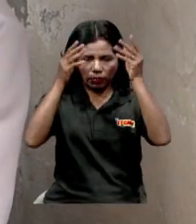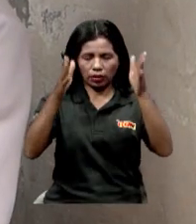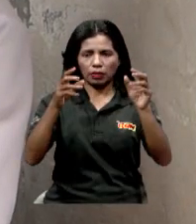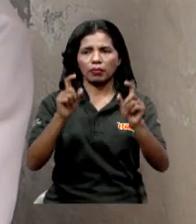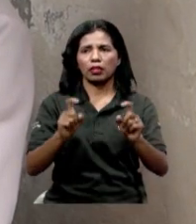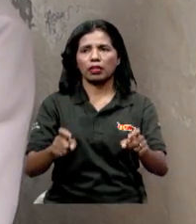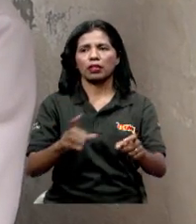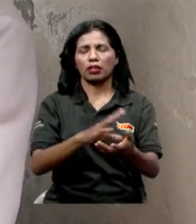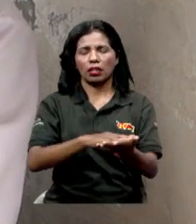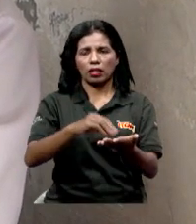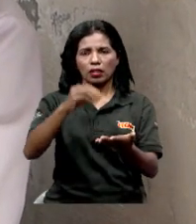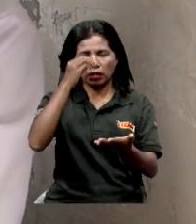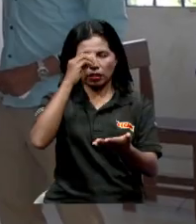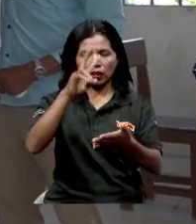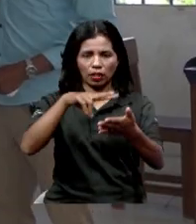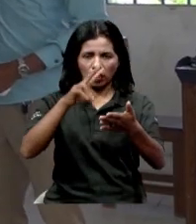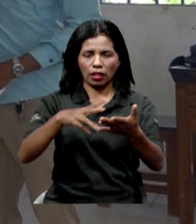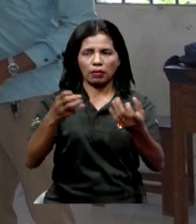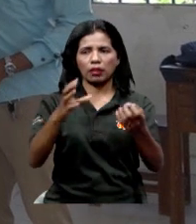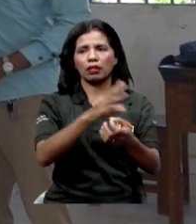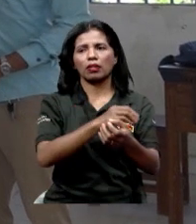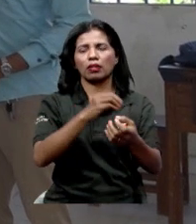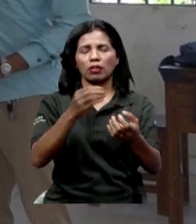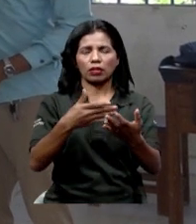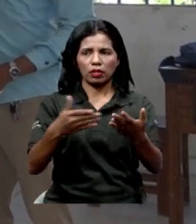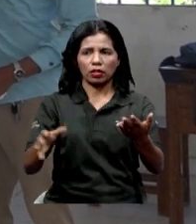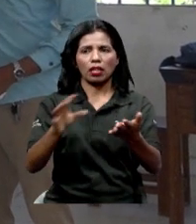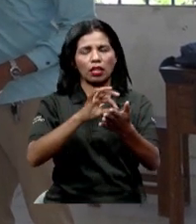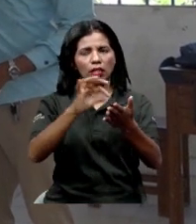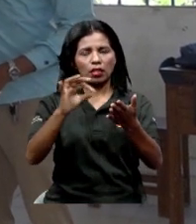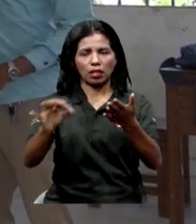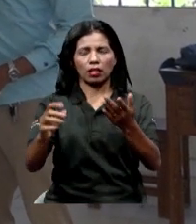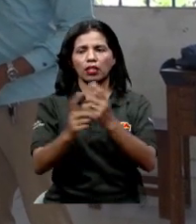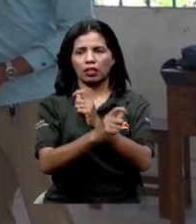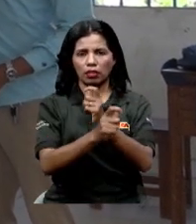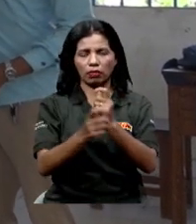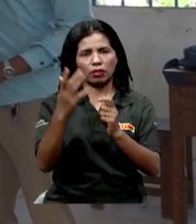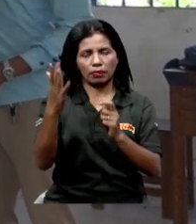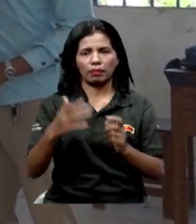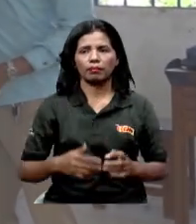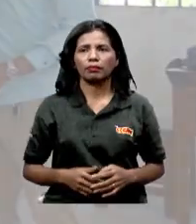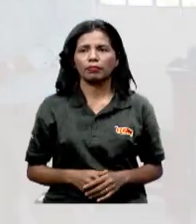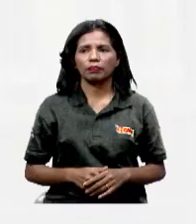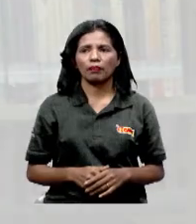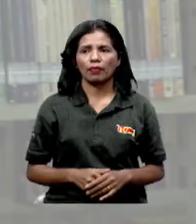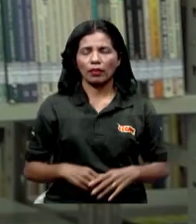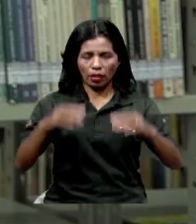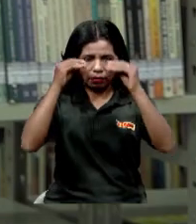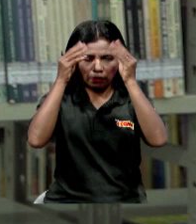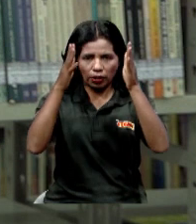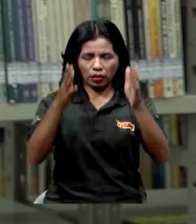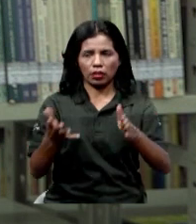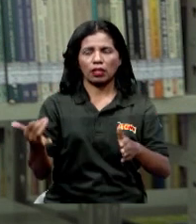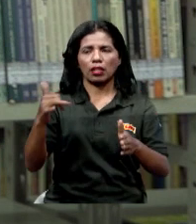precisa treinar estudante Sira le barak ho produto ne be ha kerek liang oficial referem. Professor Sira ha karak